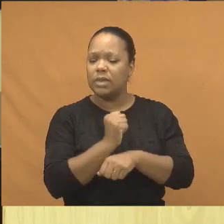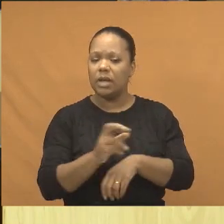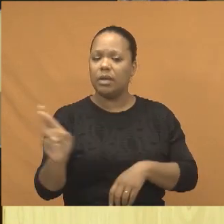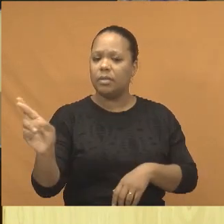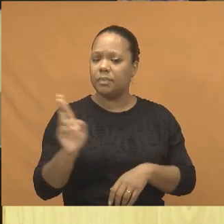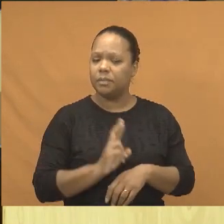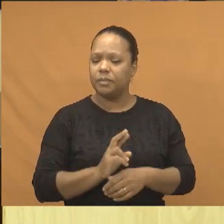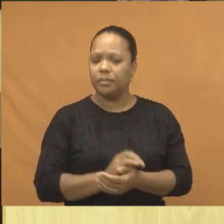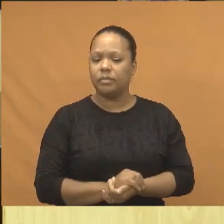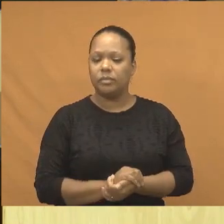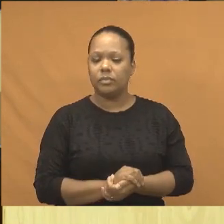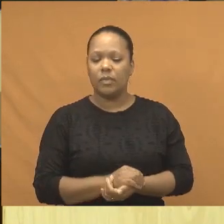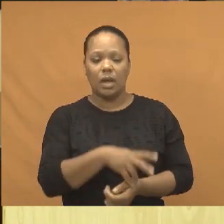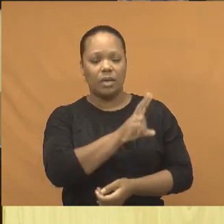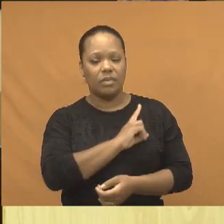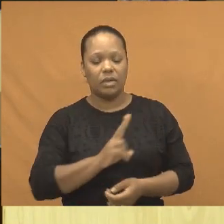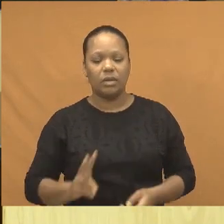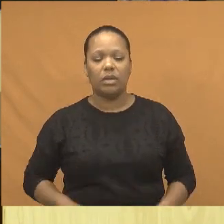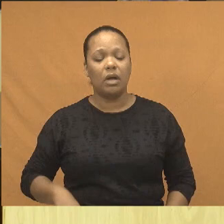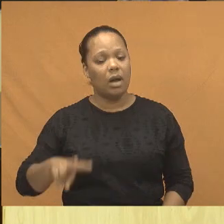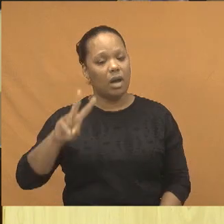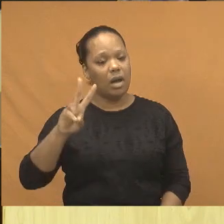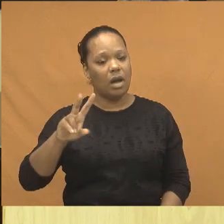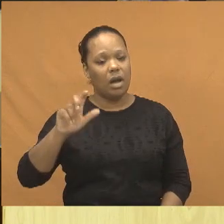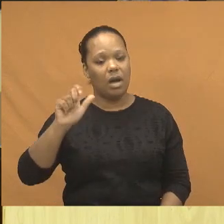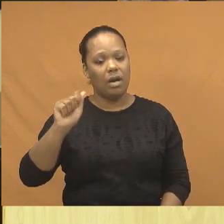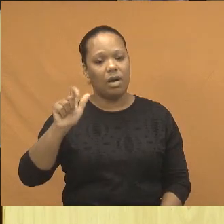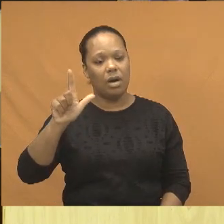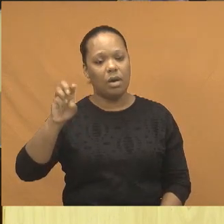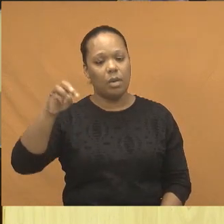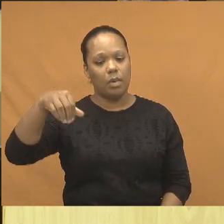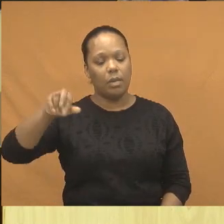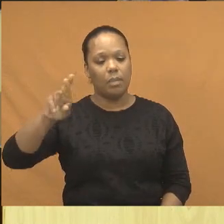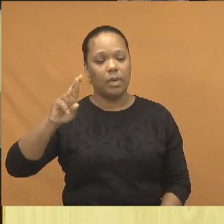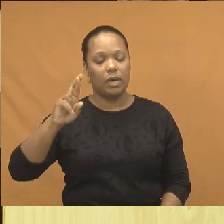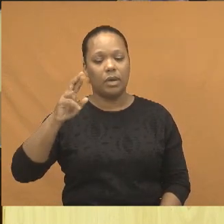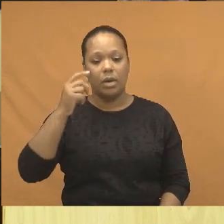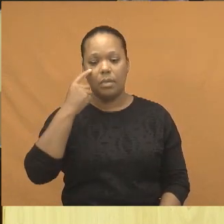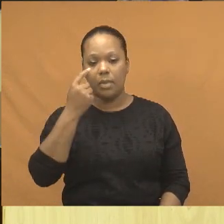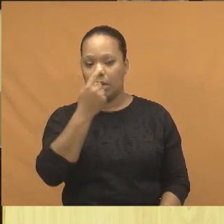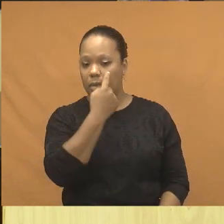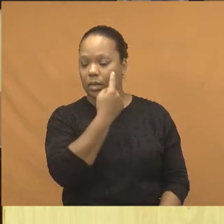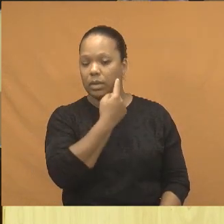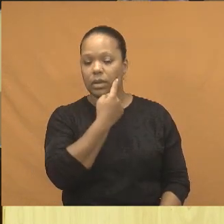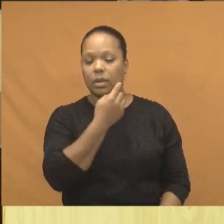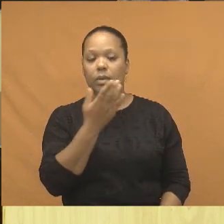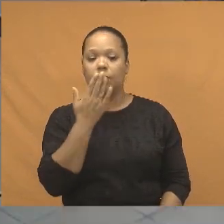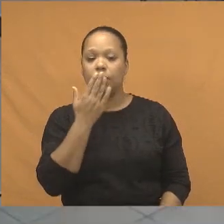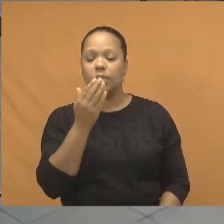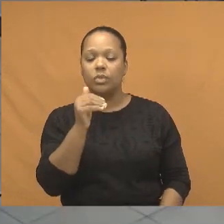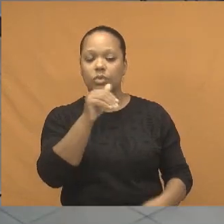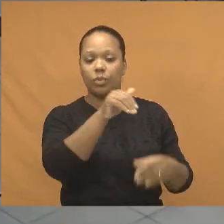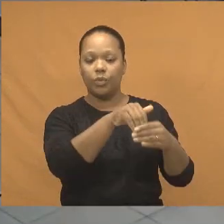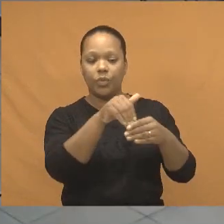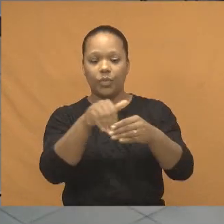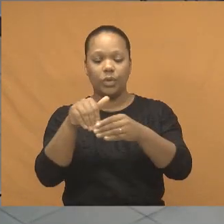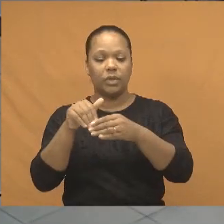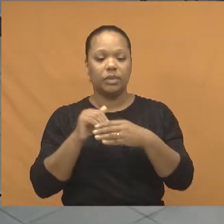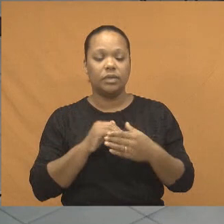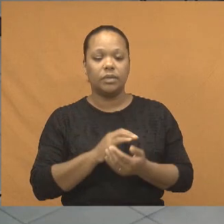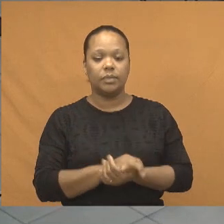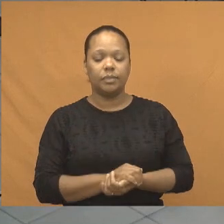manifestação, subscrevemos. Vereador Valmir Parque do Meia Lua, senhor presidente, foi solicitado votação.